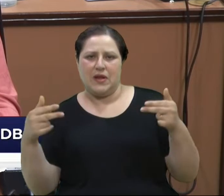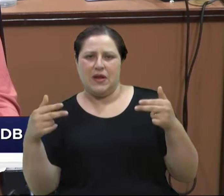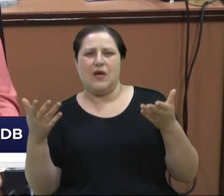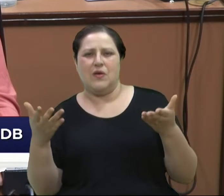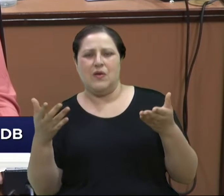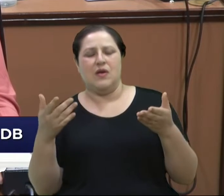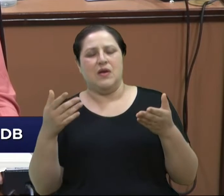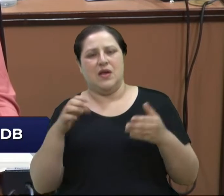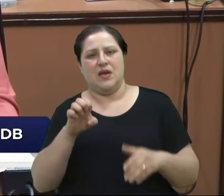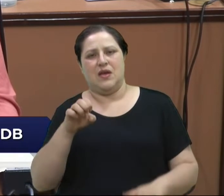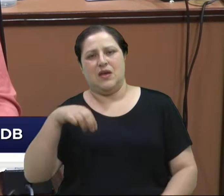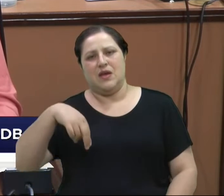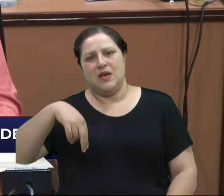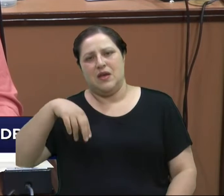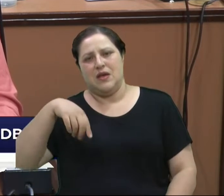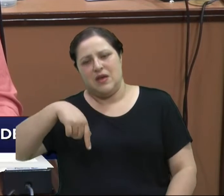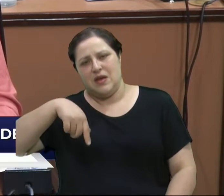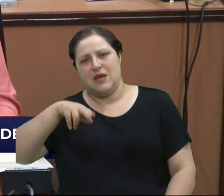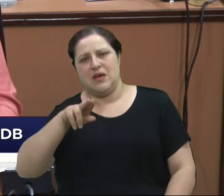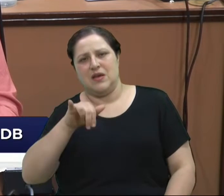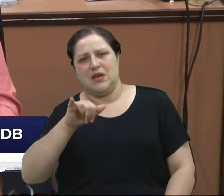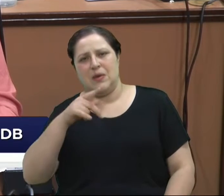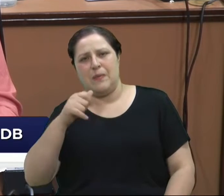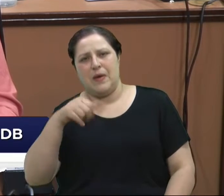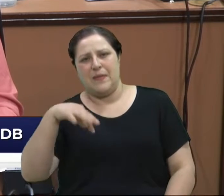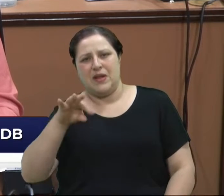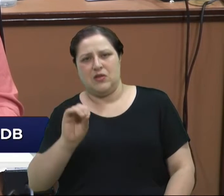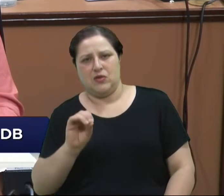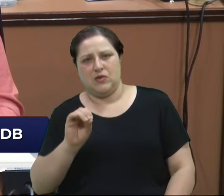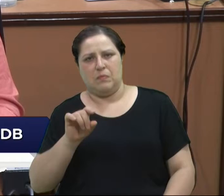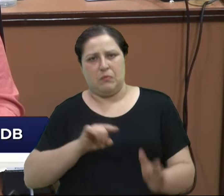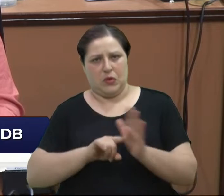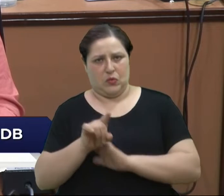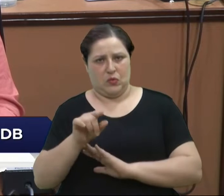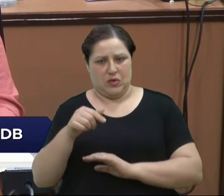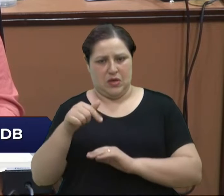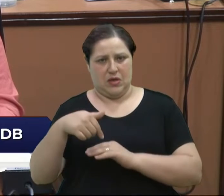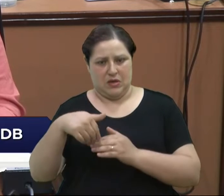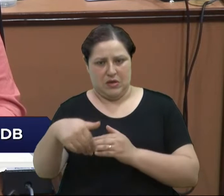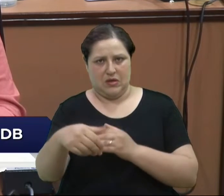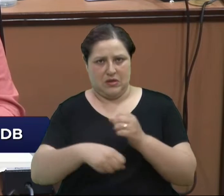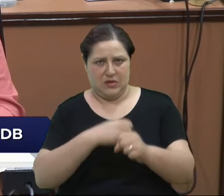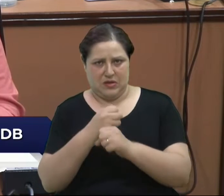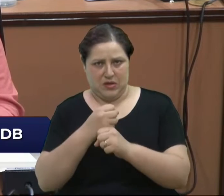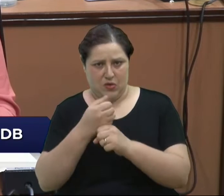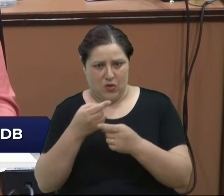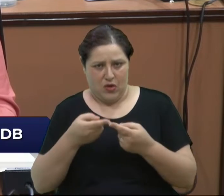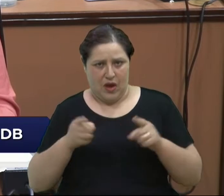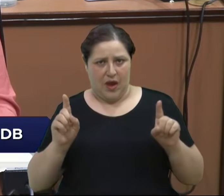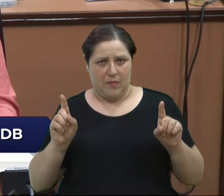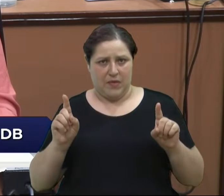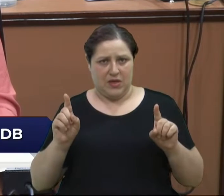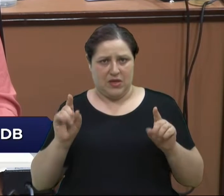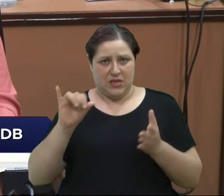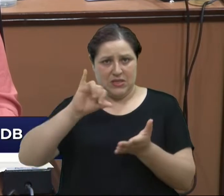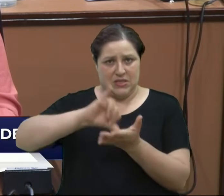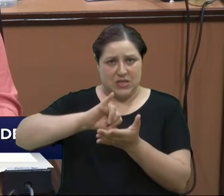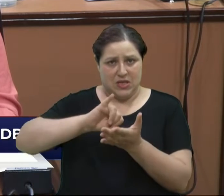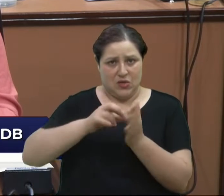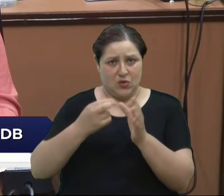minha pergunta é nesse sentido. Né? Este ano ainda nós teremos a inauguração deste centro de reabilitação ou ainda